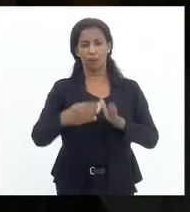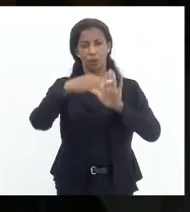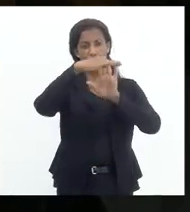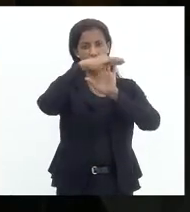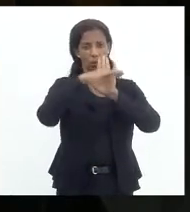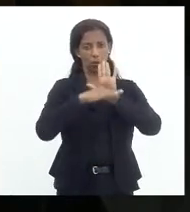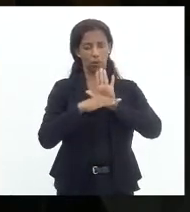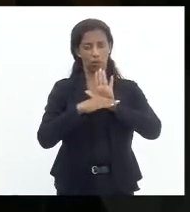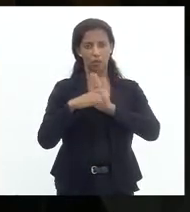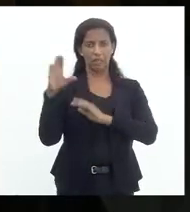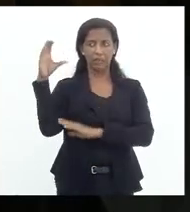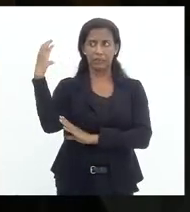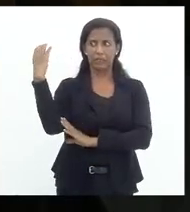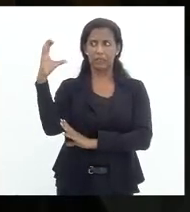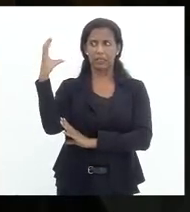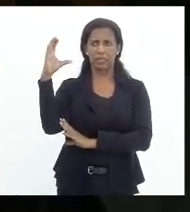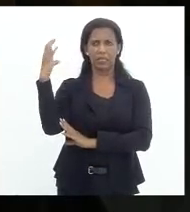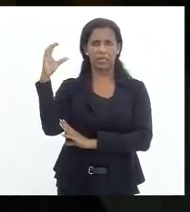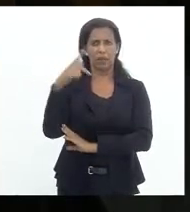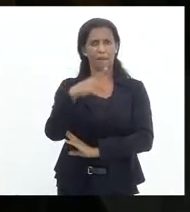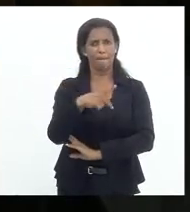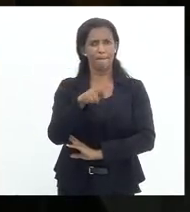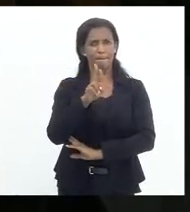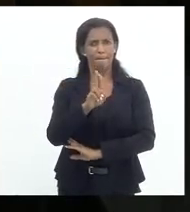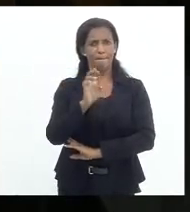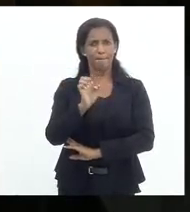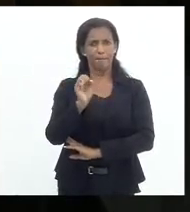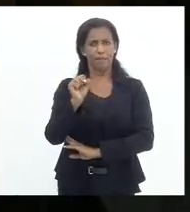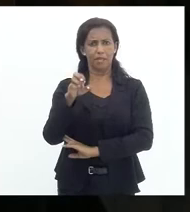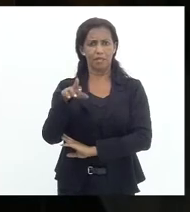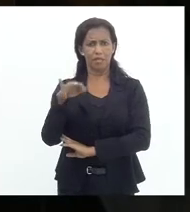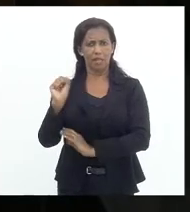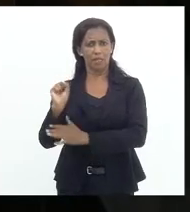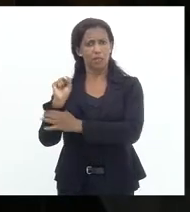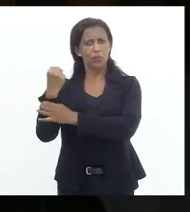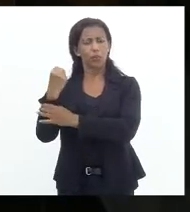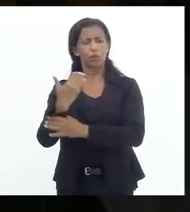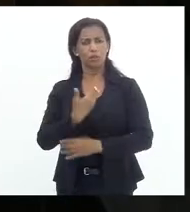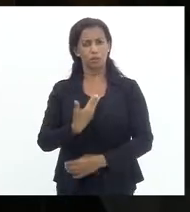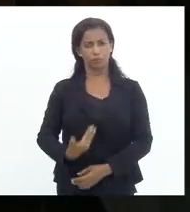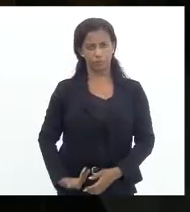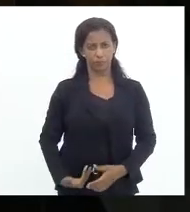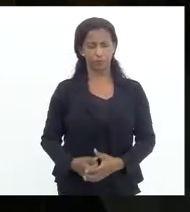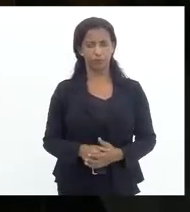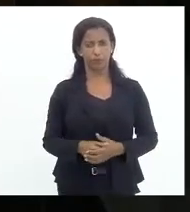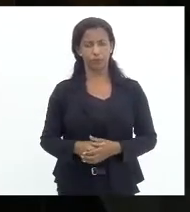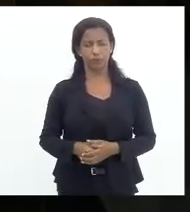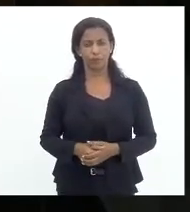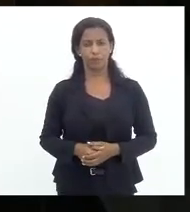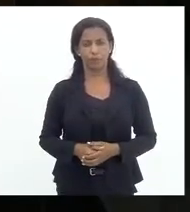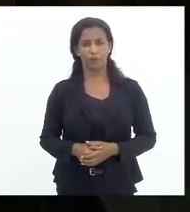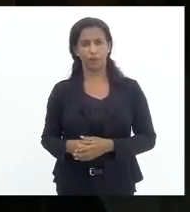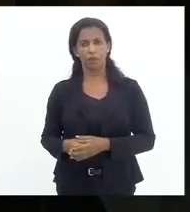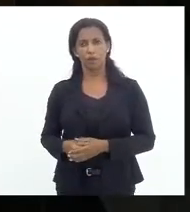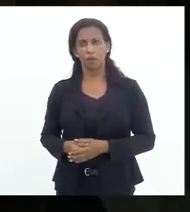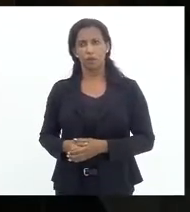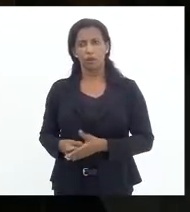Niterói presente um programa no Campo da Segurança Pública fruto de uma